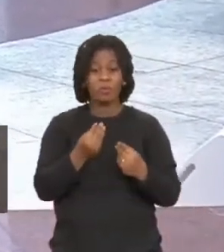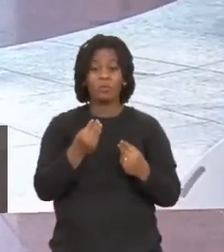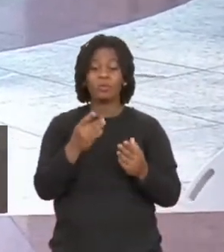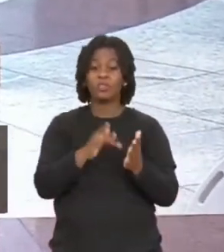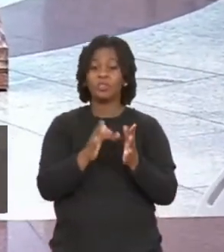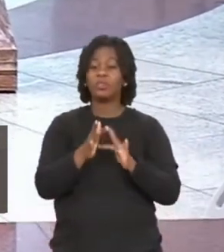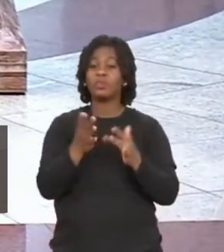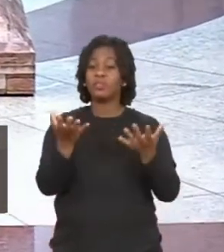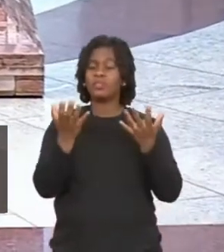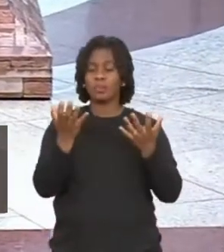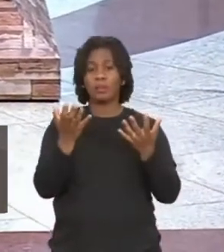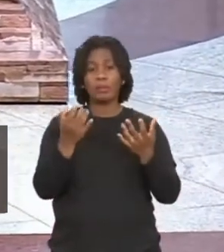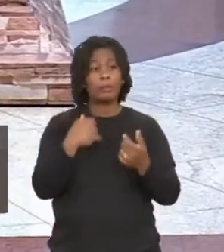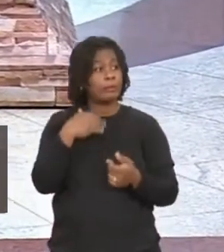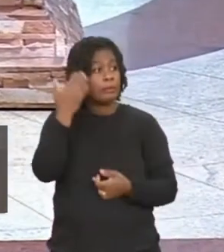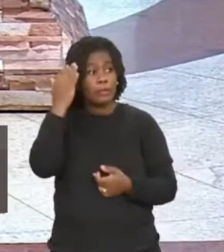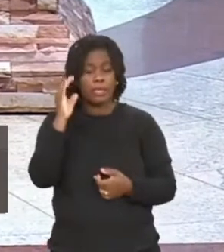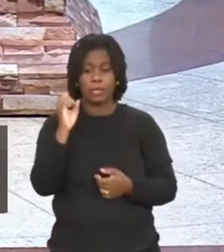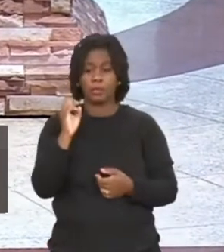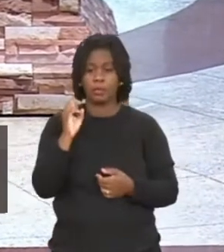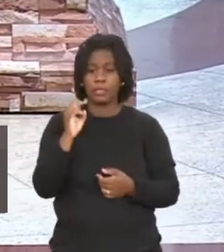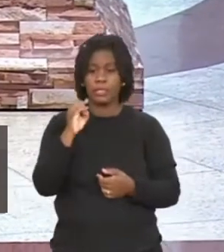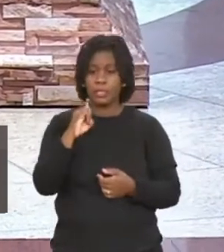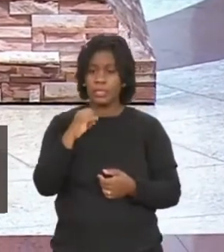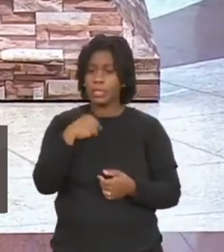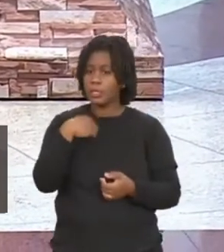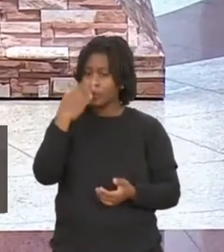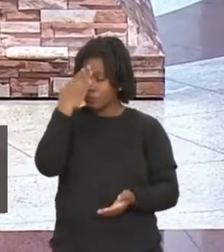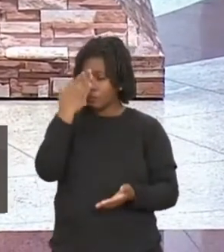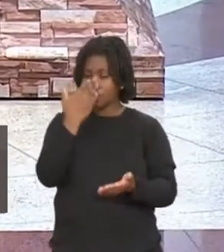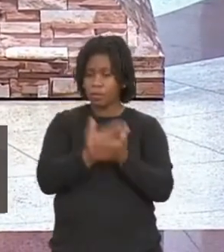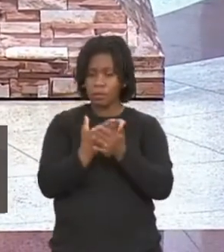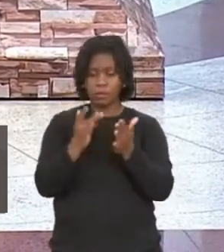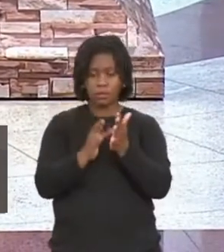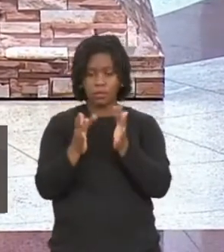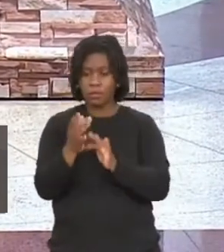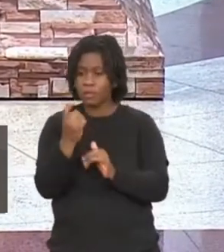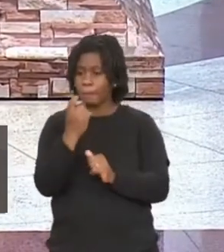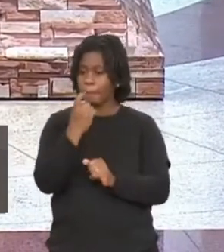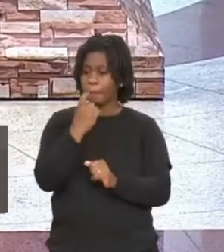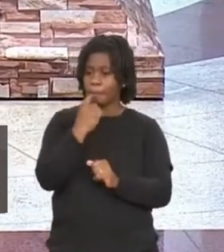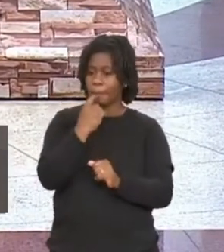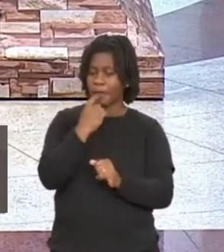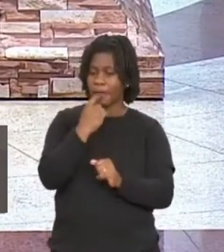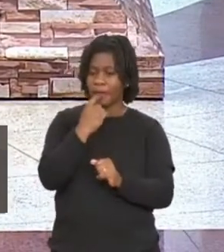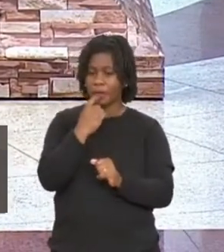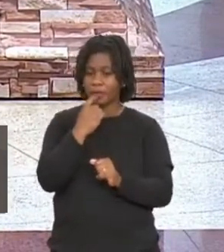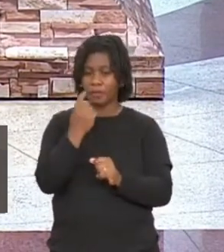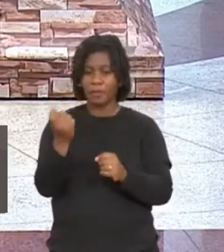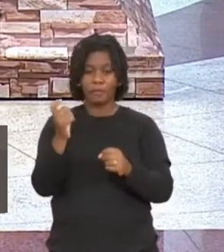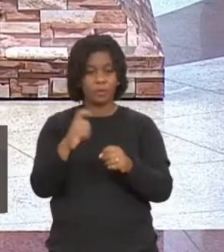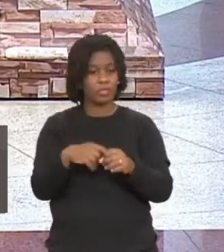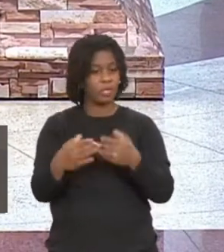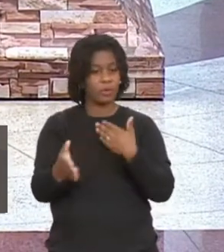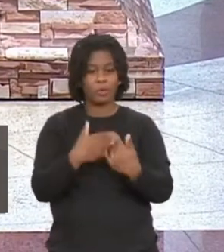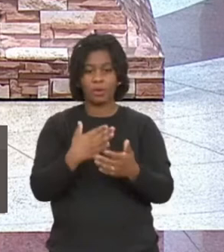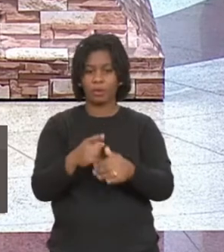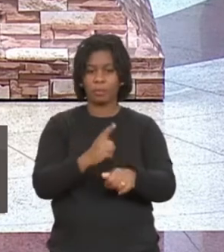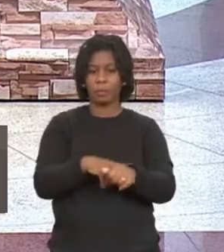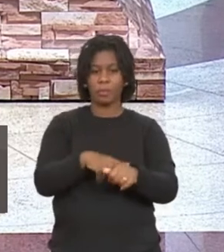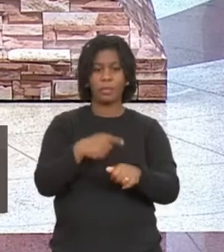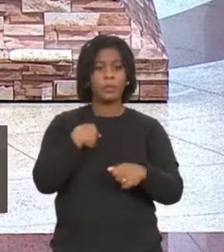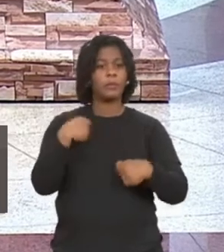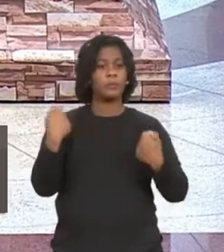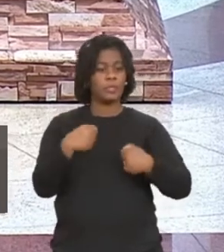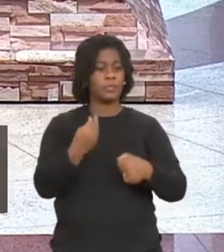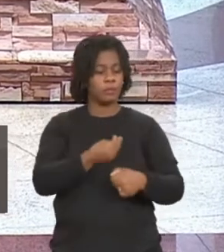Eu não entendo. Se eu creio que Jesus está às portas, que ele vai voltar a qualquer momento, eu tenho que